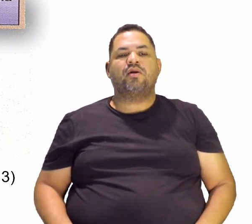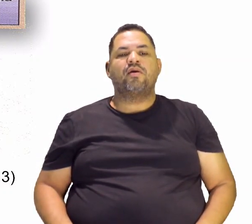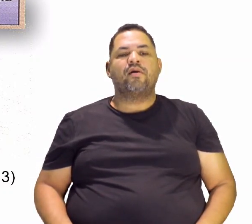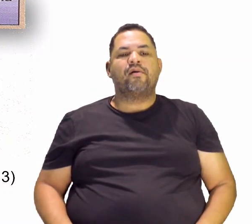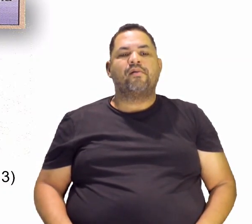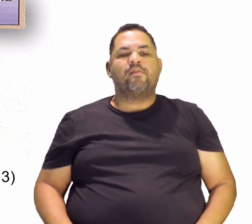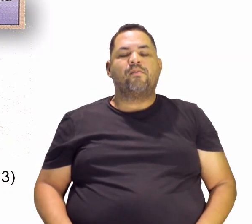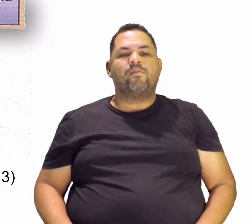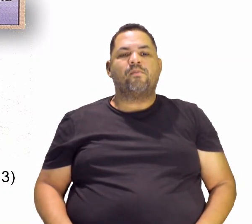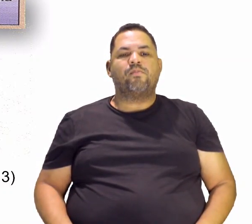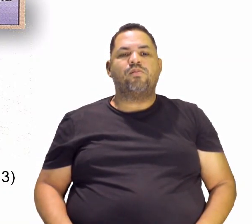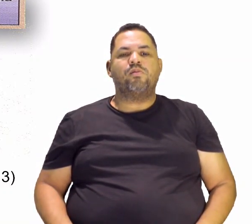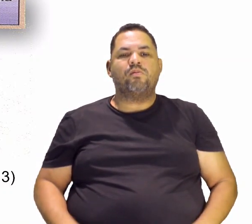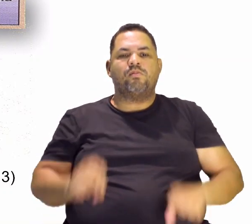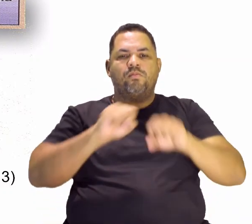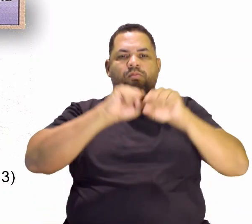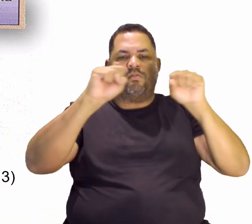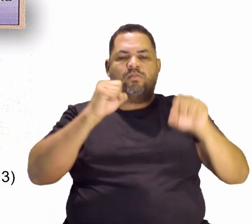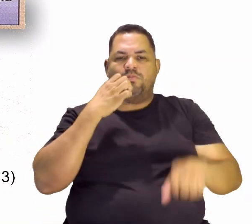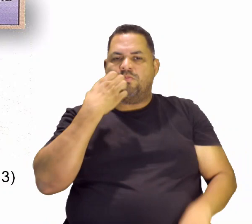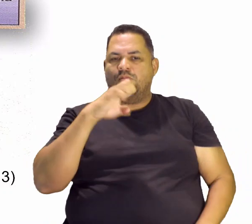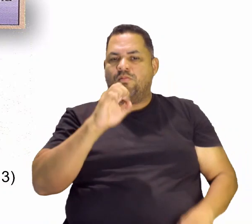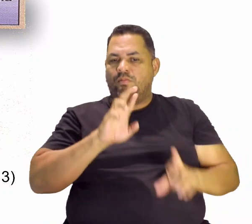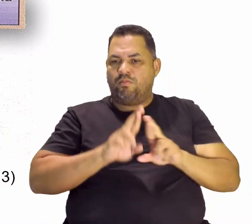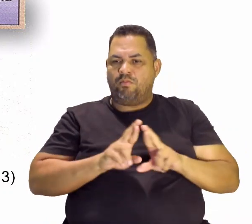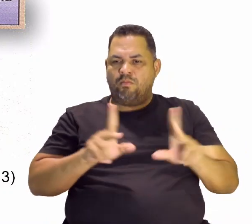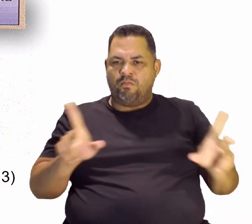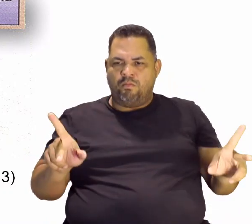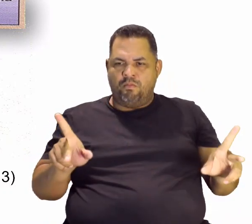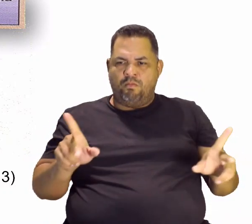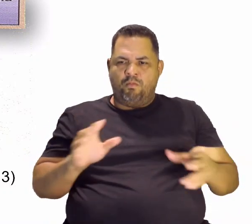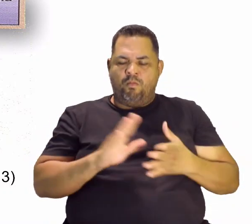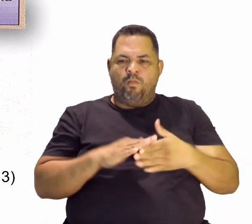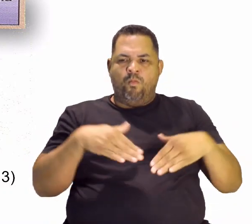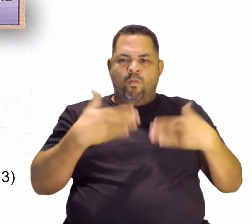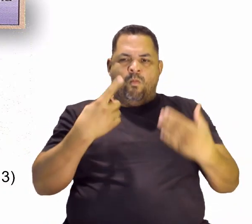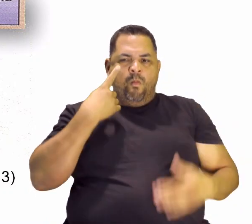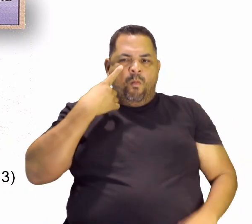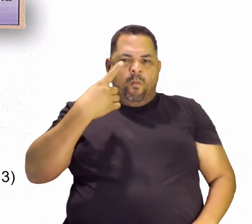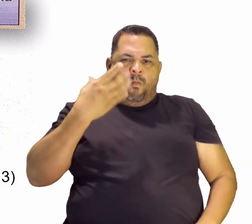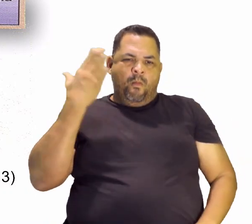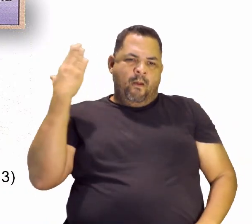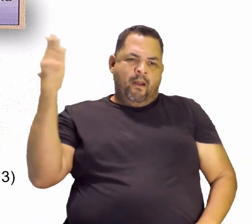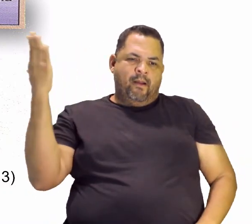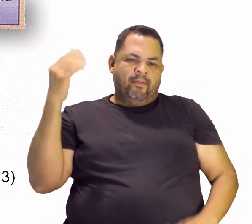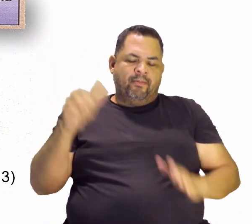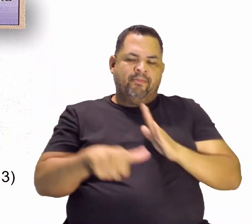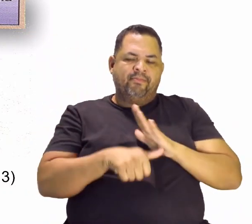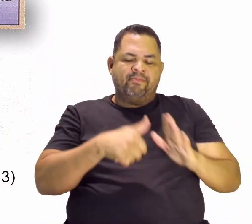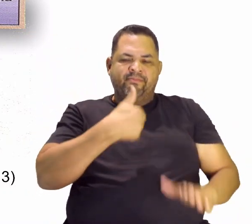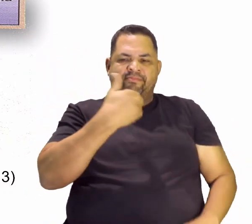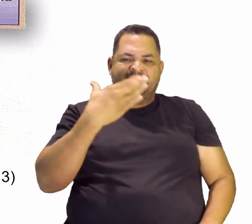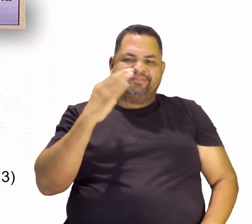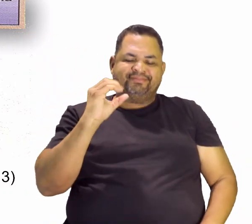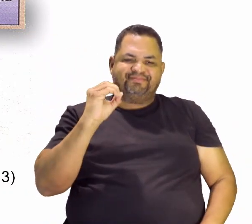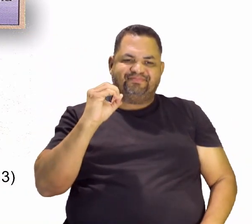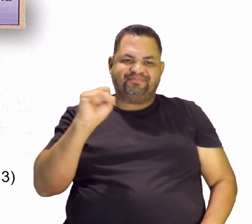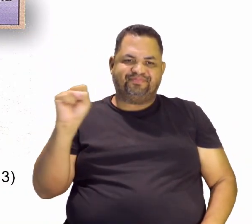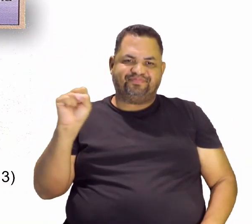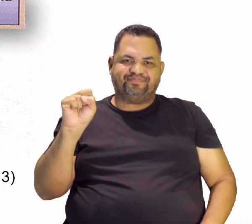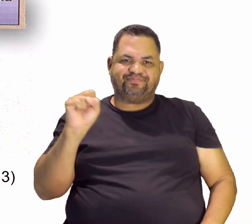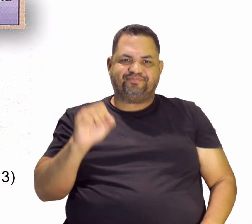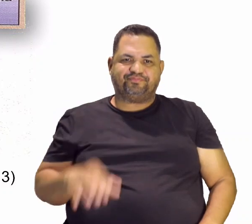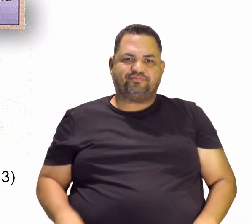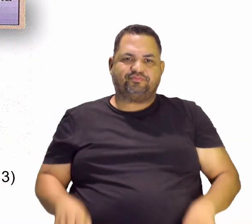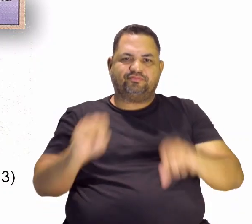lembra lá que os sistemas de energia eles são diferenciados. Quando a gente olha aí, por exemplo, nos primeiros 10 segundos, a gente vai usar um sistema de energia